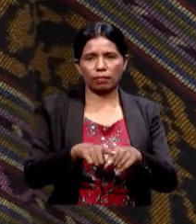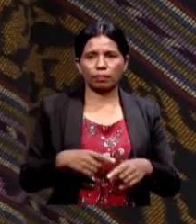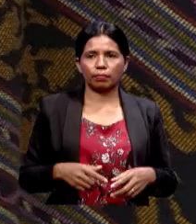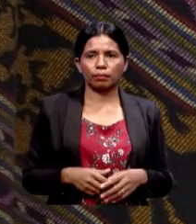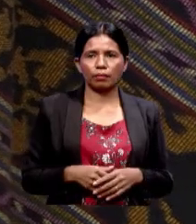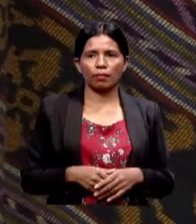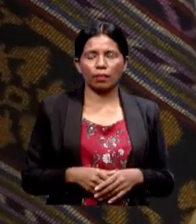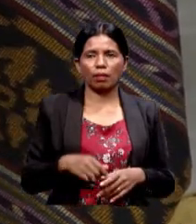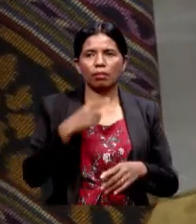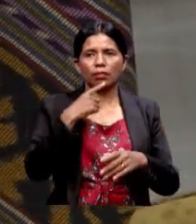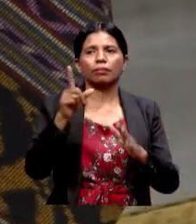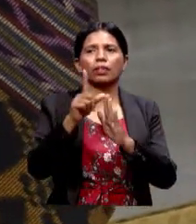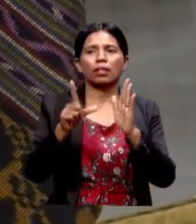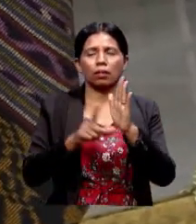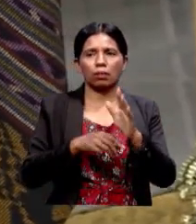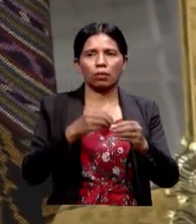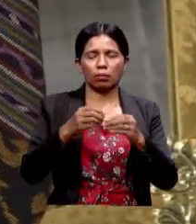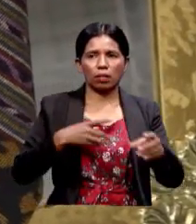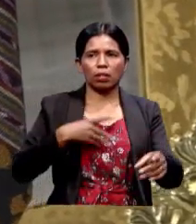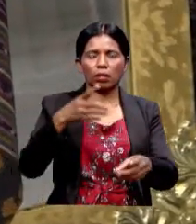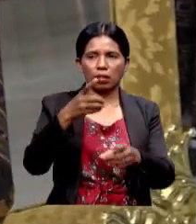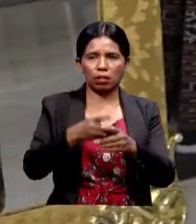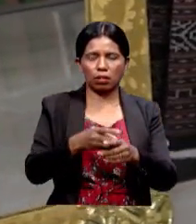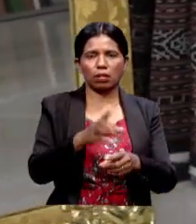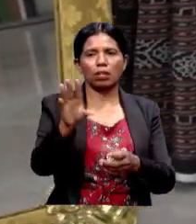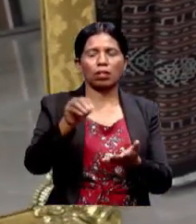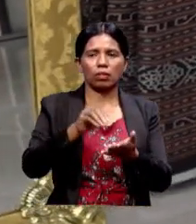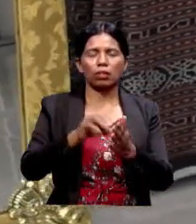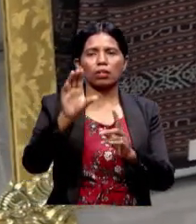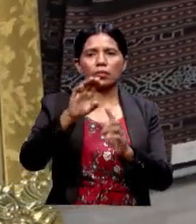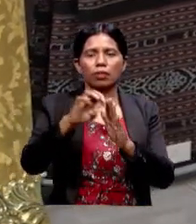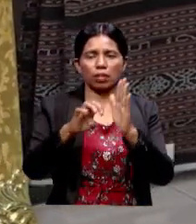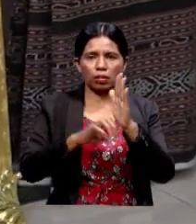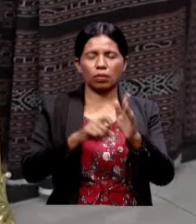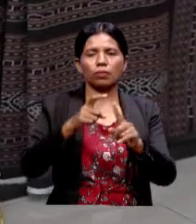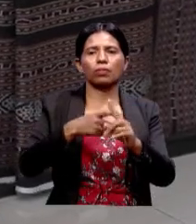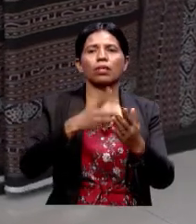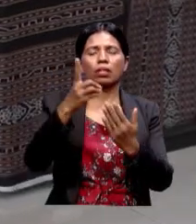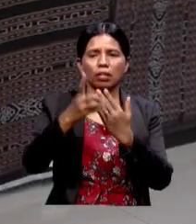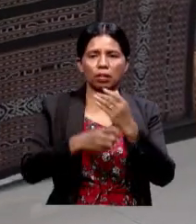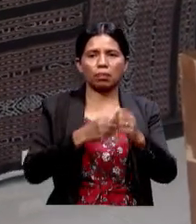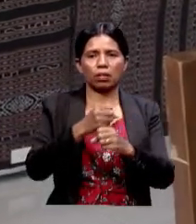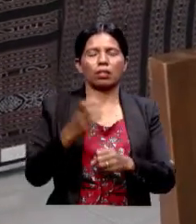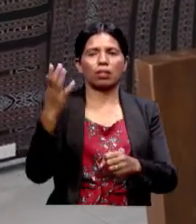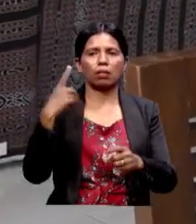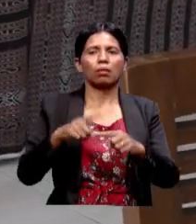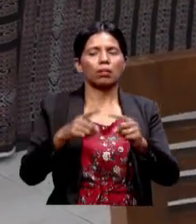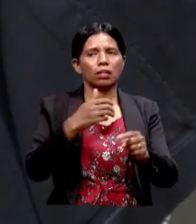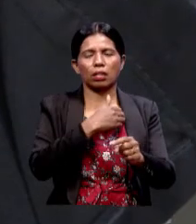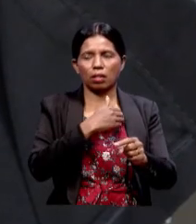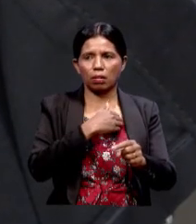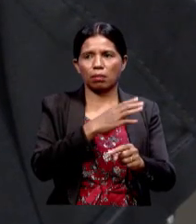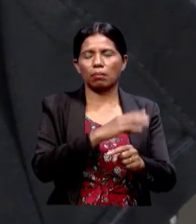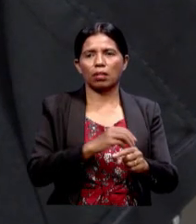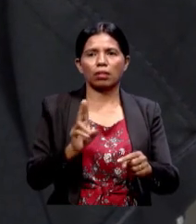Teófilo Caldas reconhece lei com o direito ba autor promulgado na Justiça do Estado e a fulan de dezembro tinham cotuc, mas bem se dá que bele aplica tamba lei